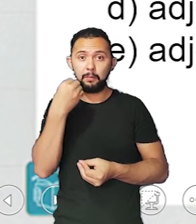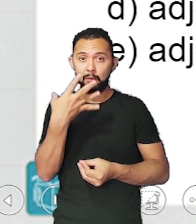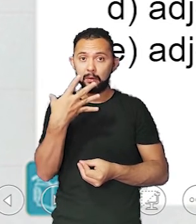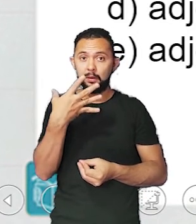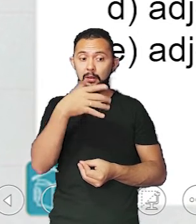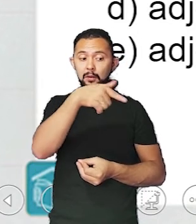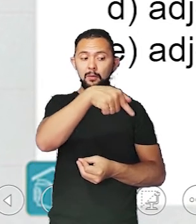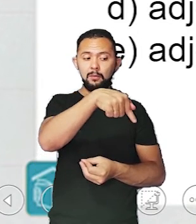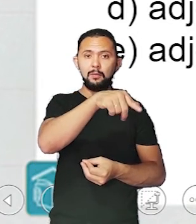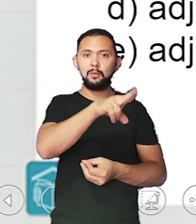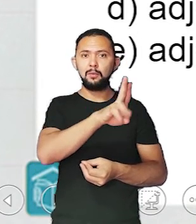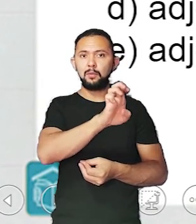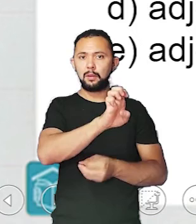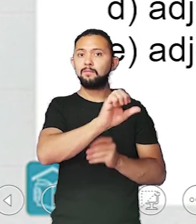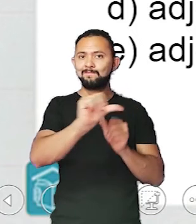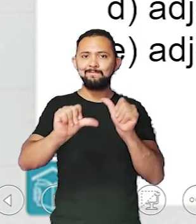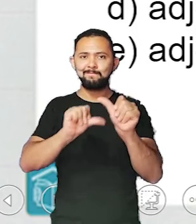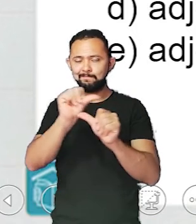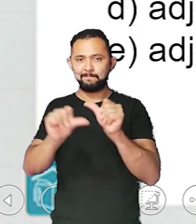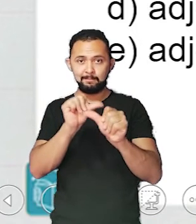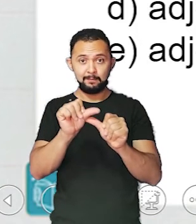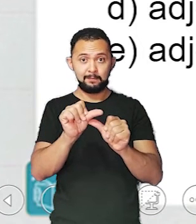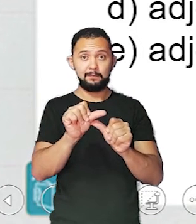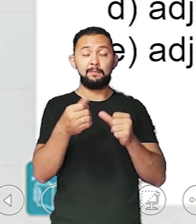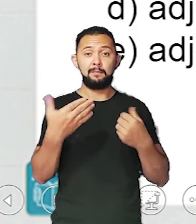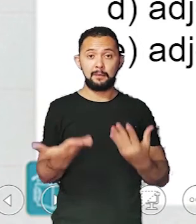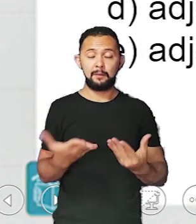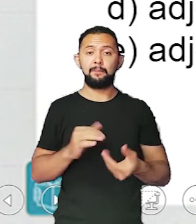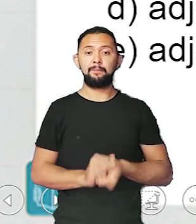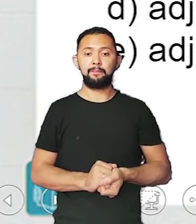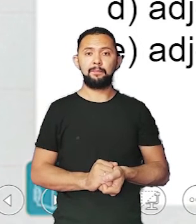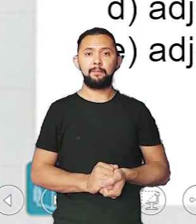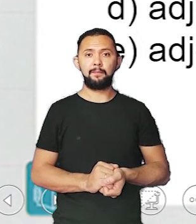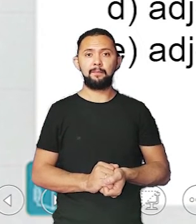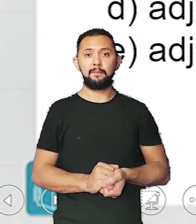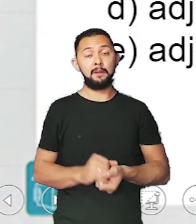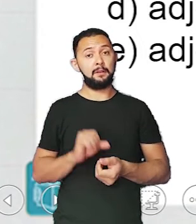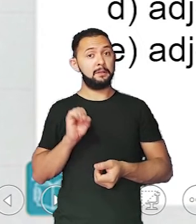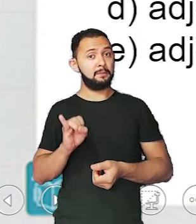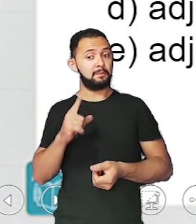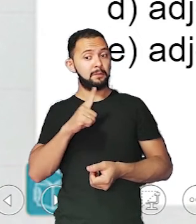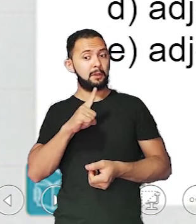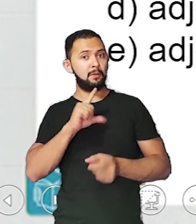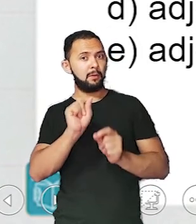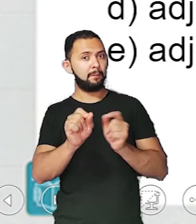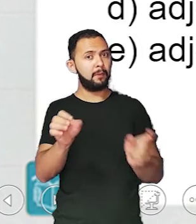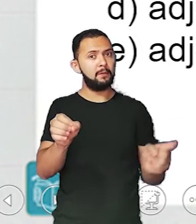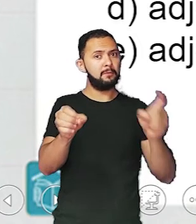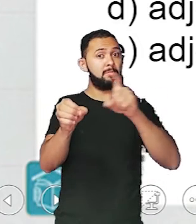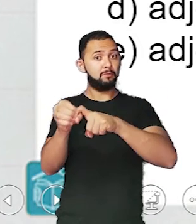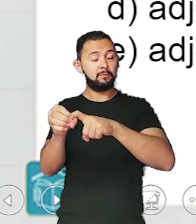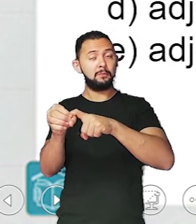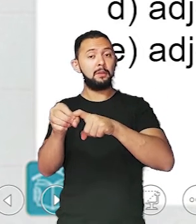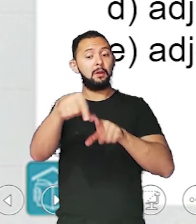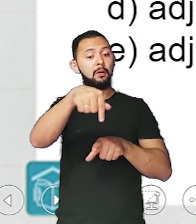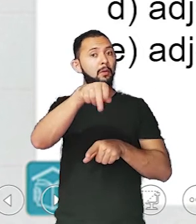essas experiências boas, né, essas muitas experiências boas. Ok? Se ele tem essa função de retomar, significa dizer que ele é